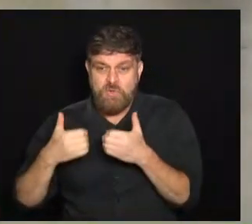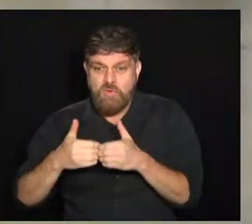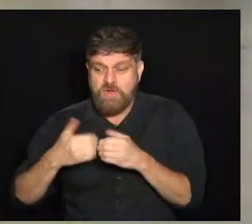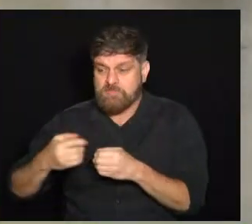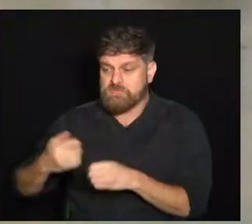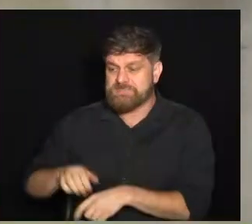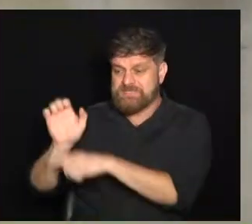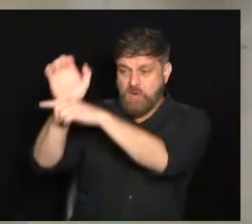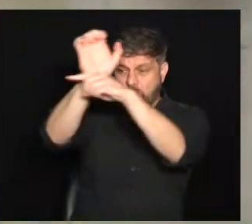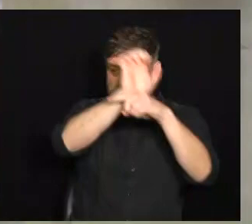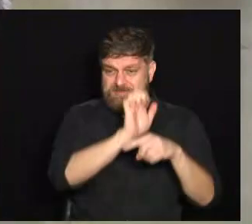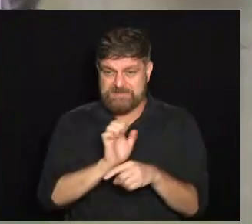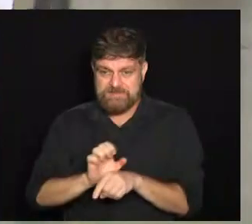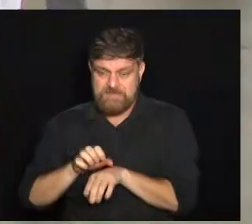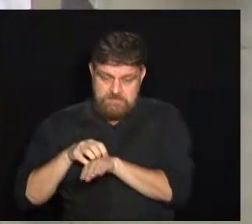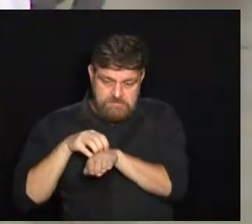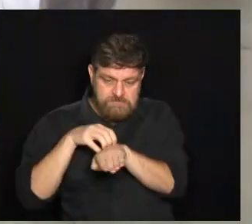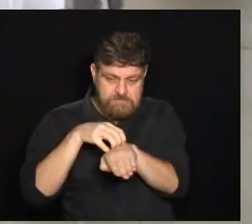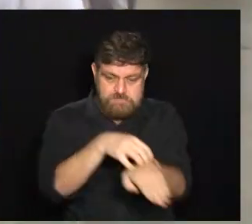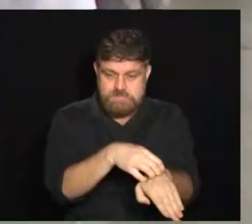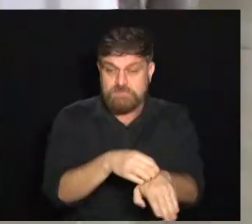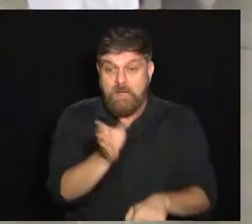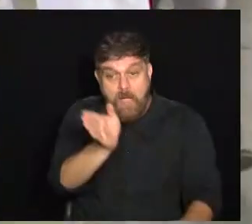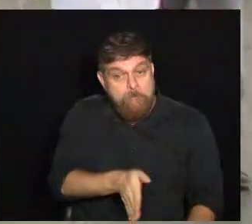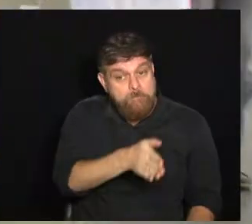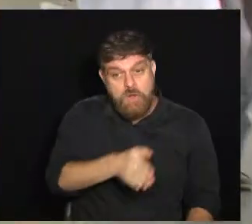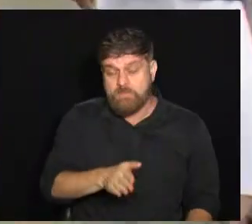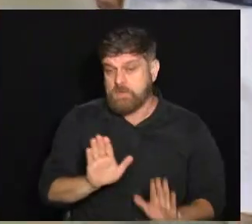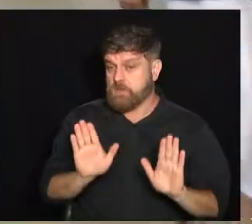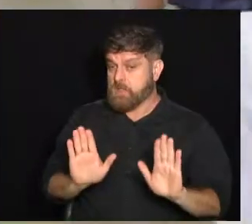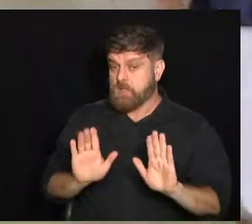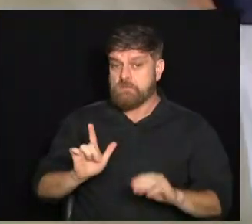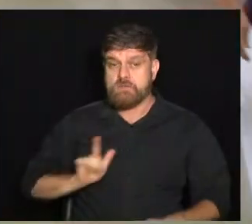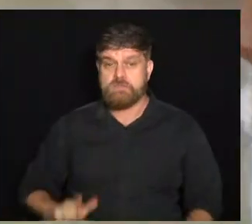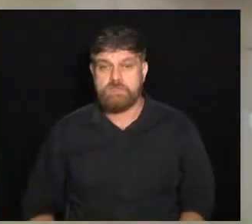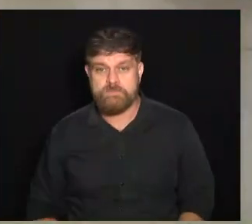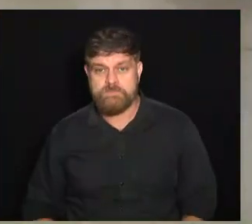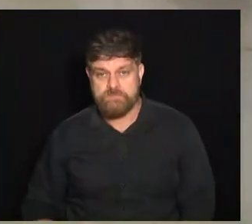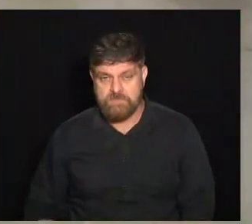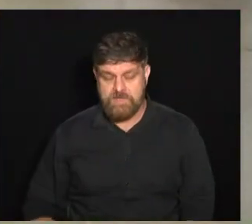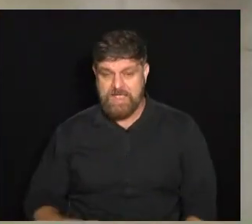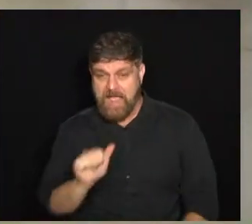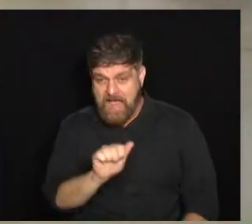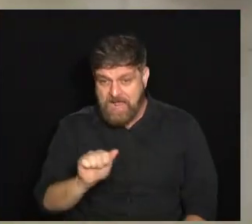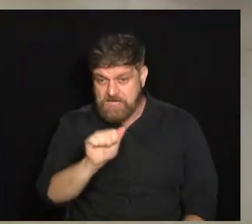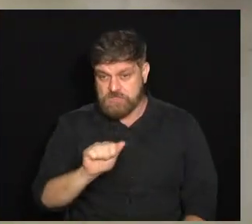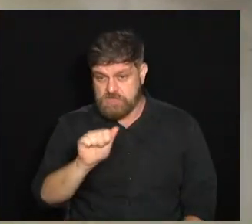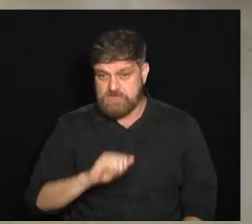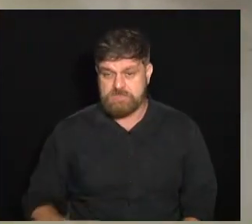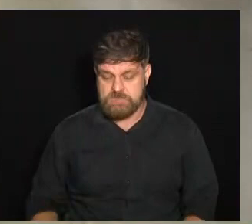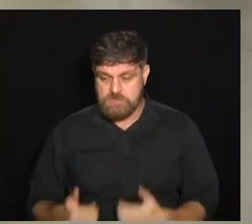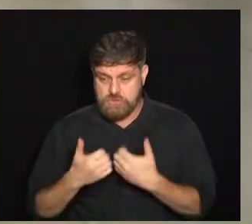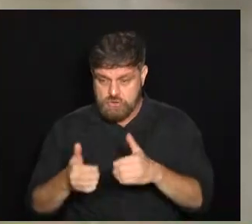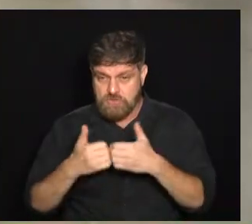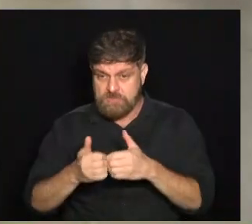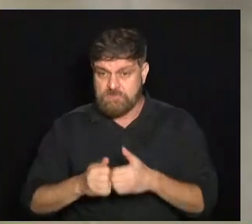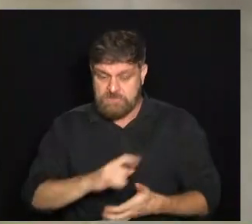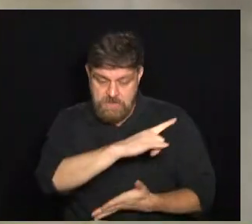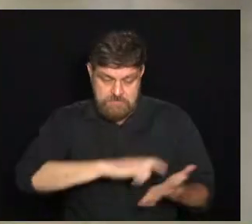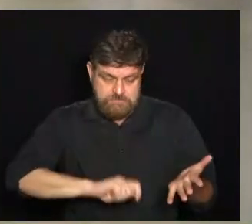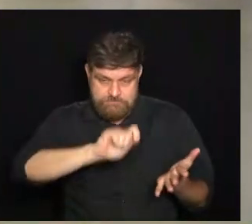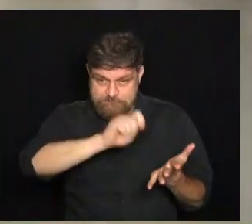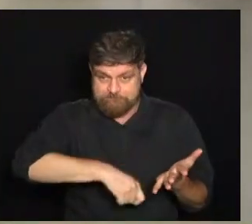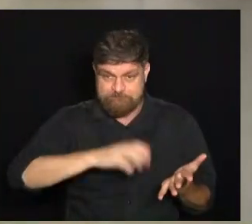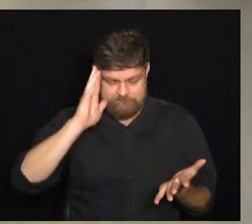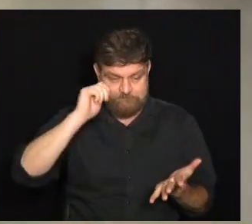outros estados. E por isso, só que para isso a ANTT, a Agência Nacional de Transporte Terrestre, tem que ratificar essa decisão.